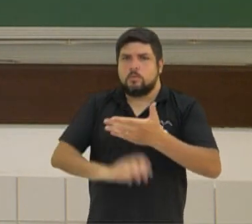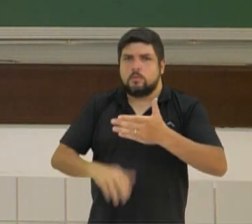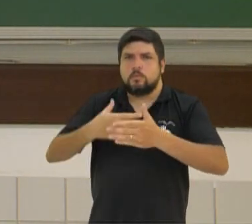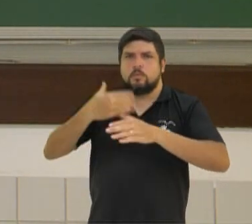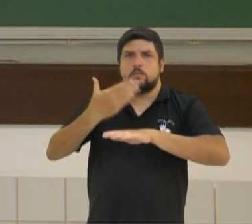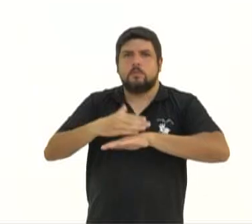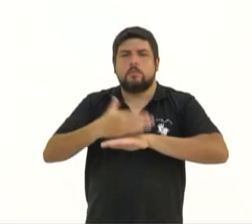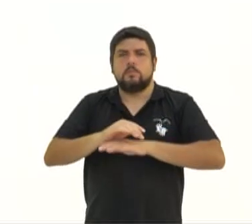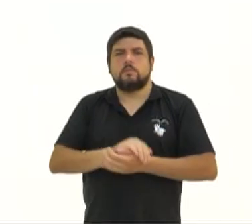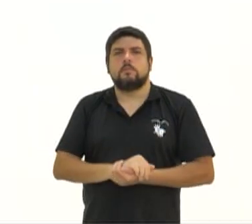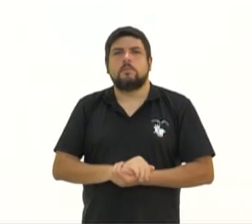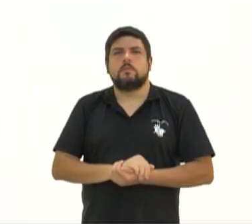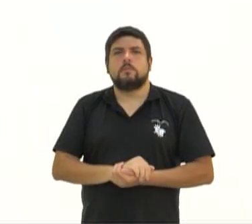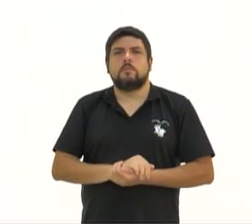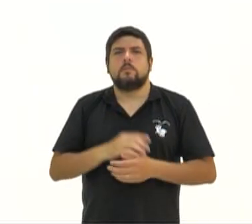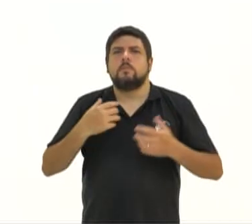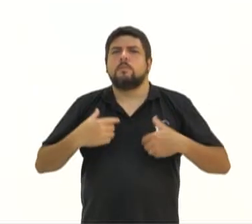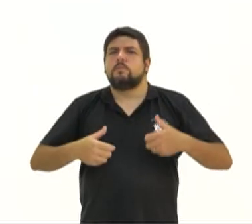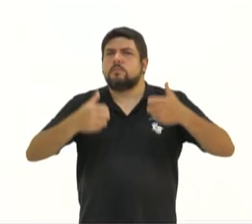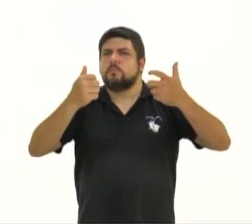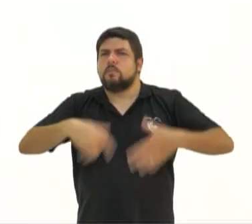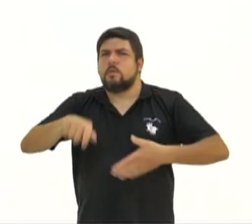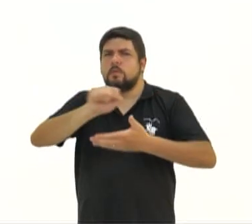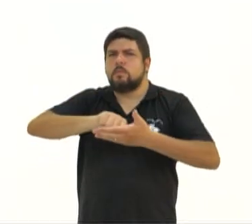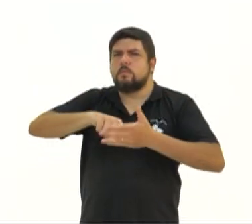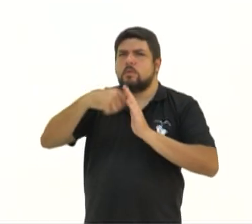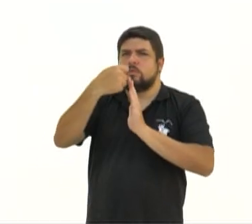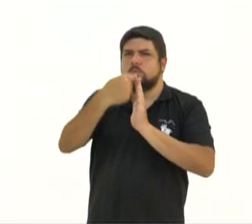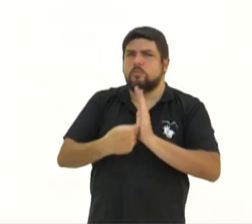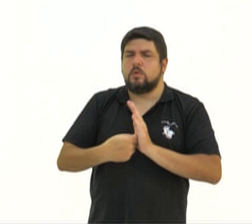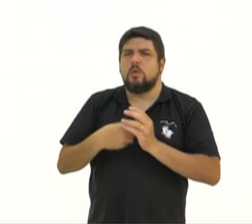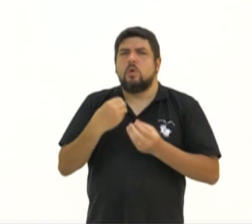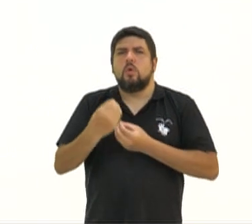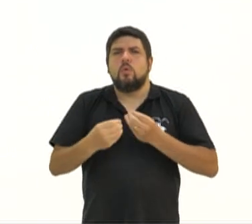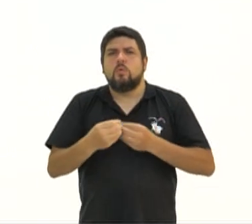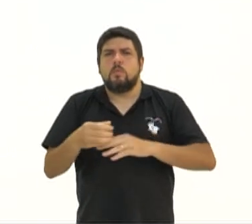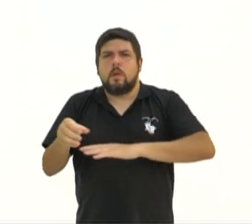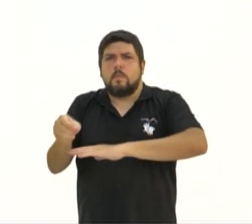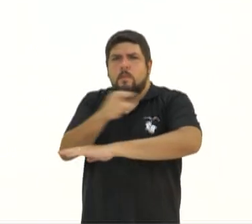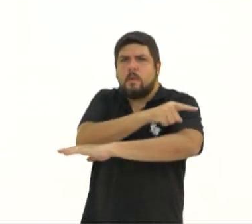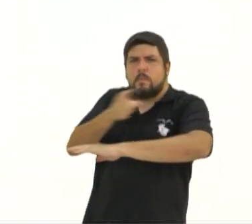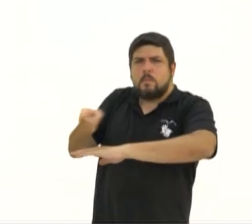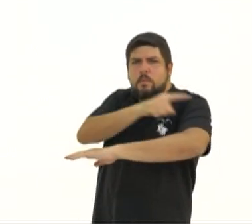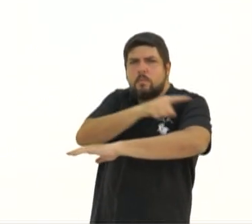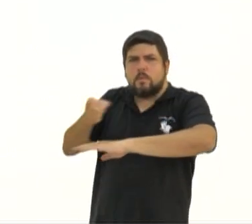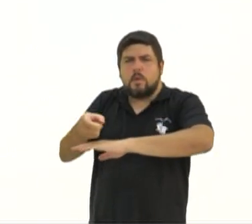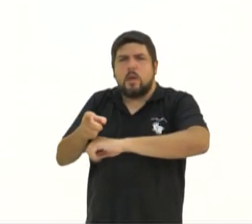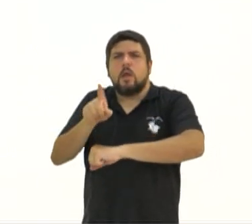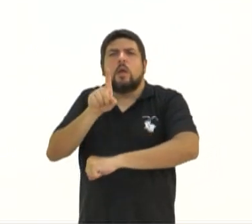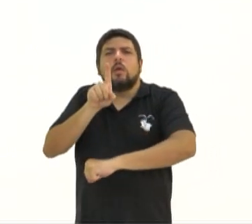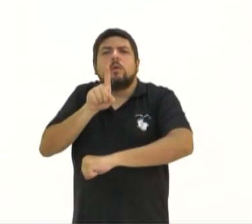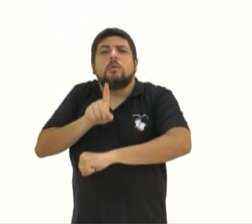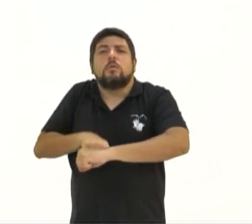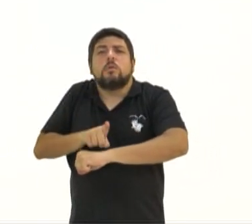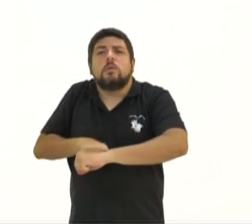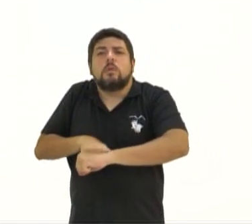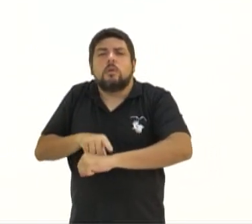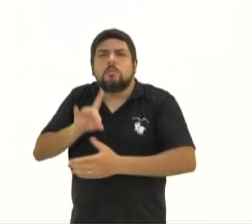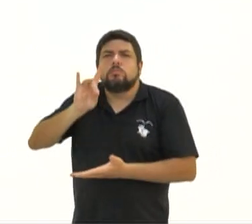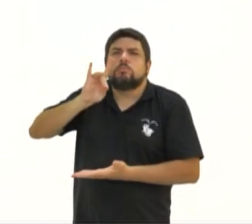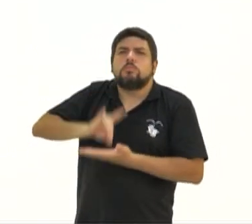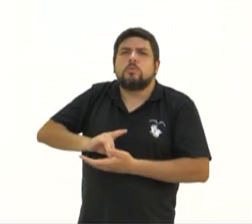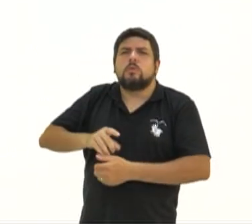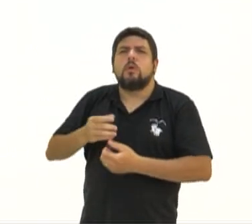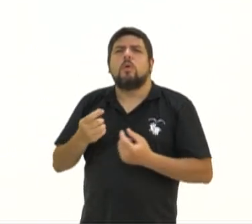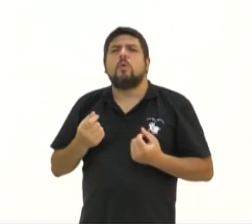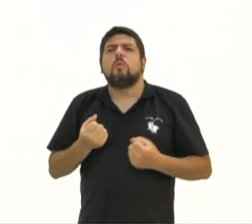seguinte. Descreva como é uma partida de badminton em relação à duração em competições oficiais, né? Qual que é a duração